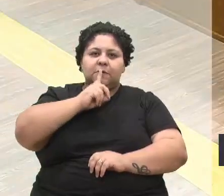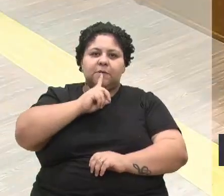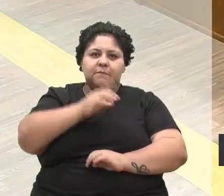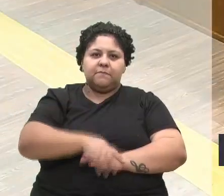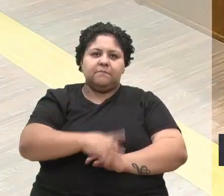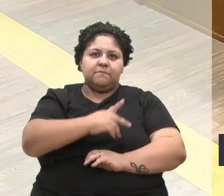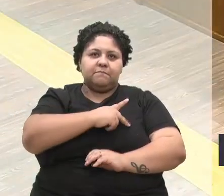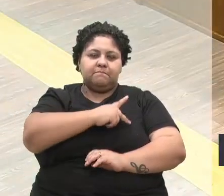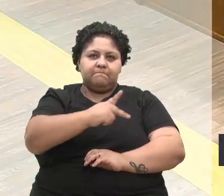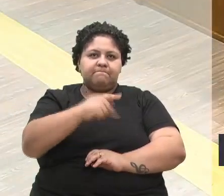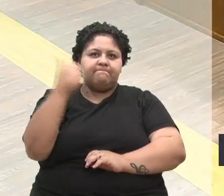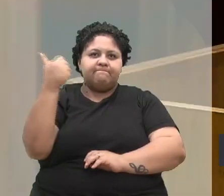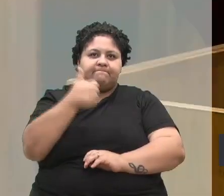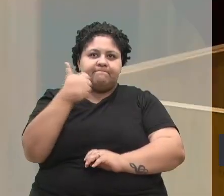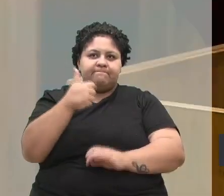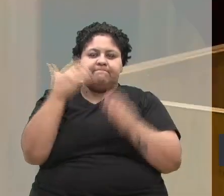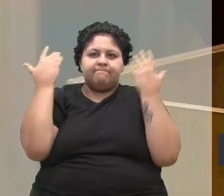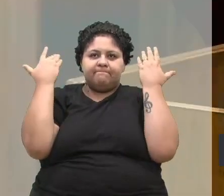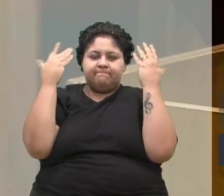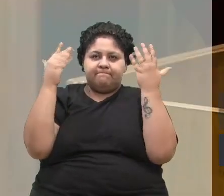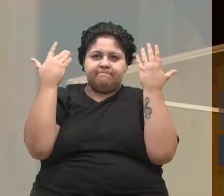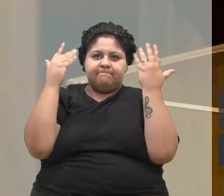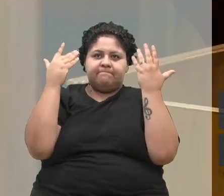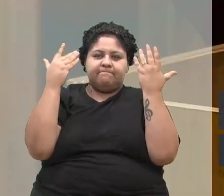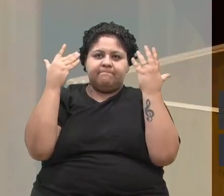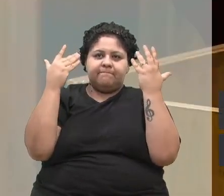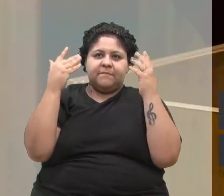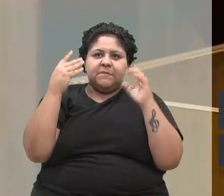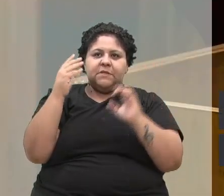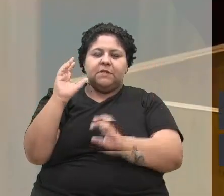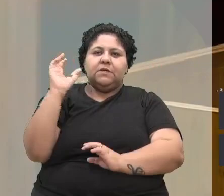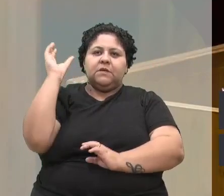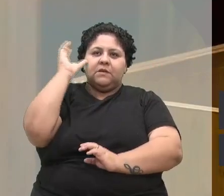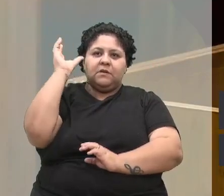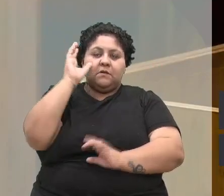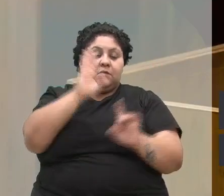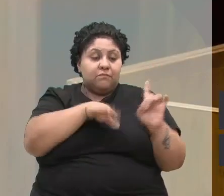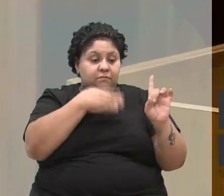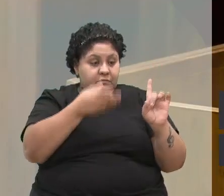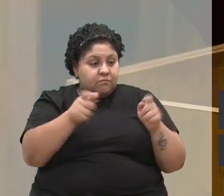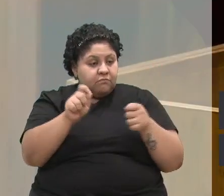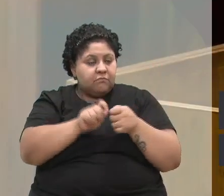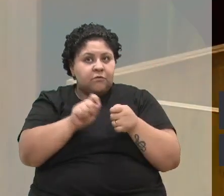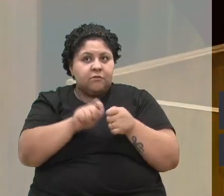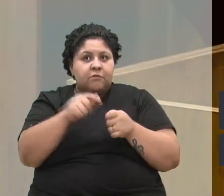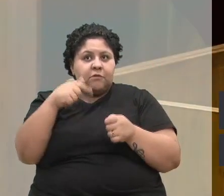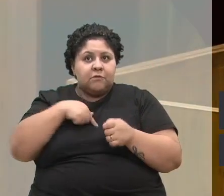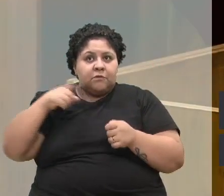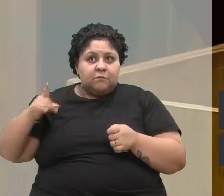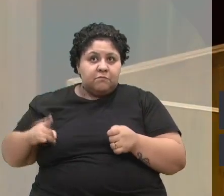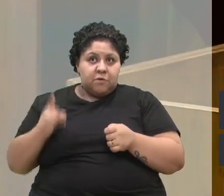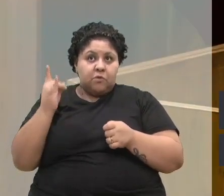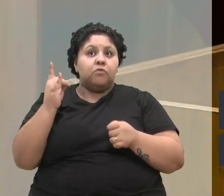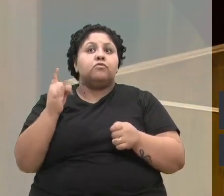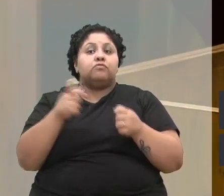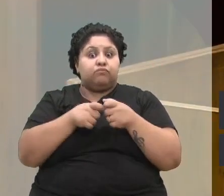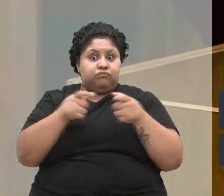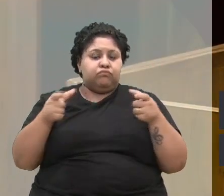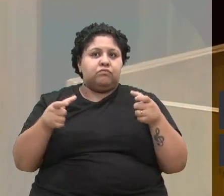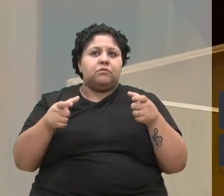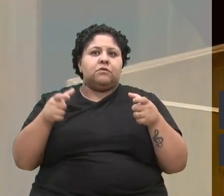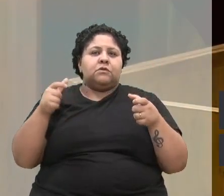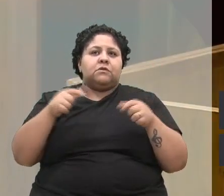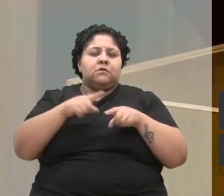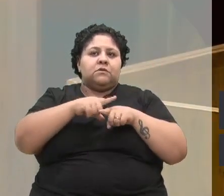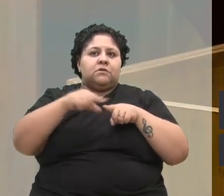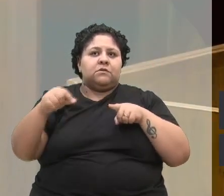Senhora Presidente, primeiro parabenizar o vereador Cadori pela homenagem que o senhor fez aqui. Seria o meu último grande expediente, né, porque eu saio dia